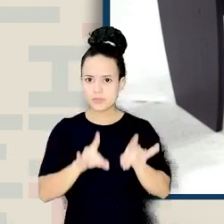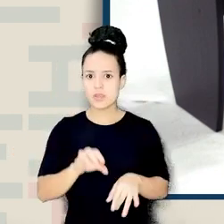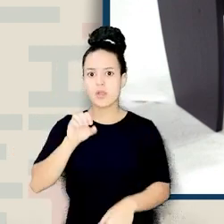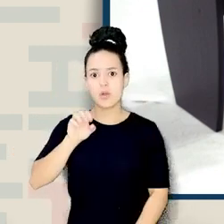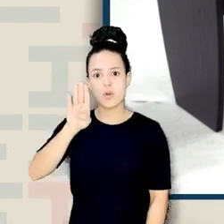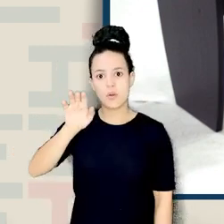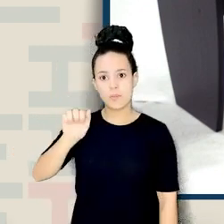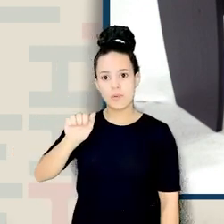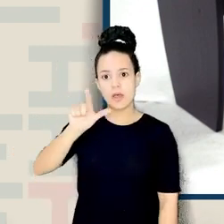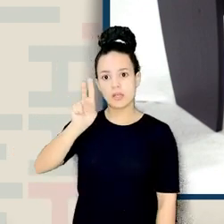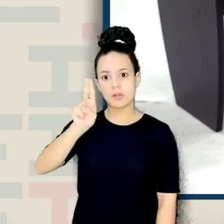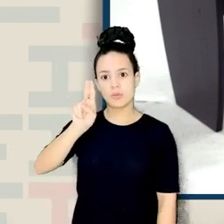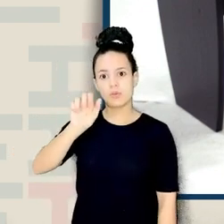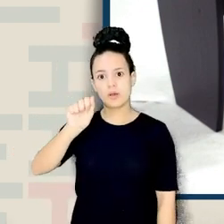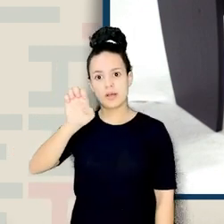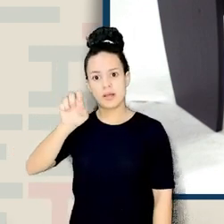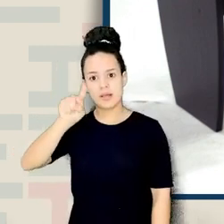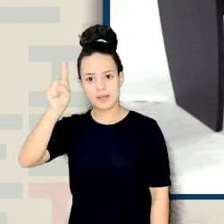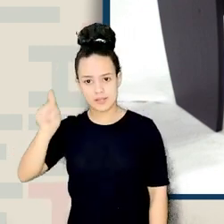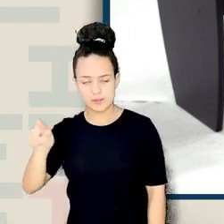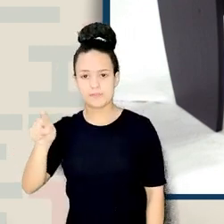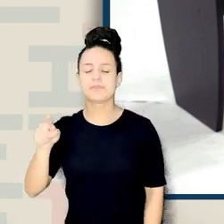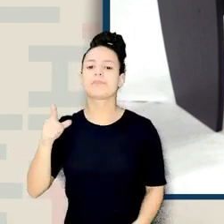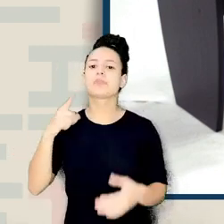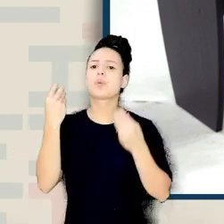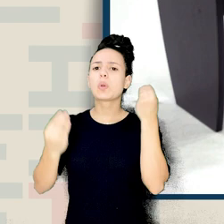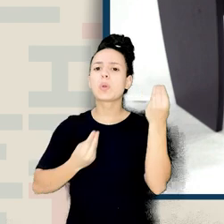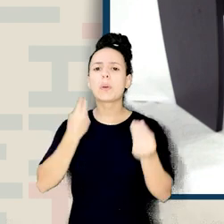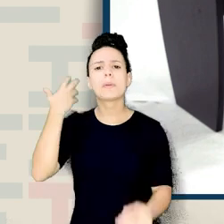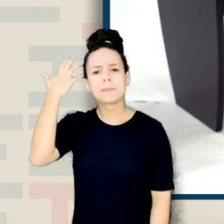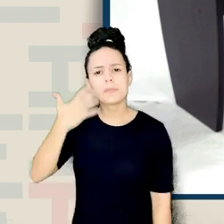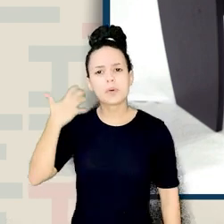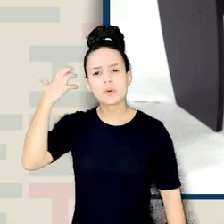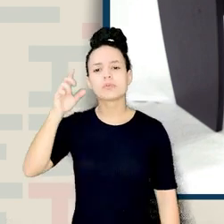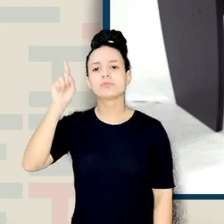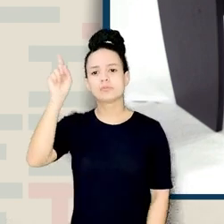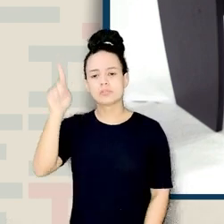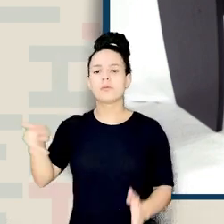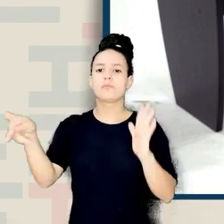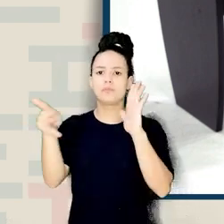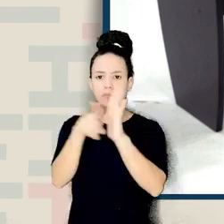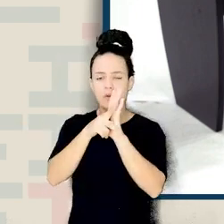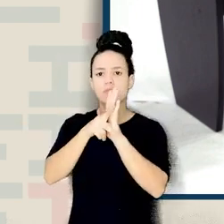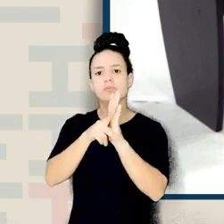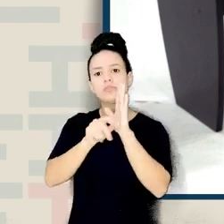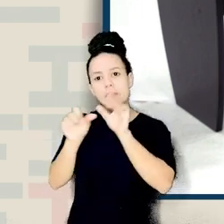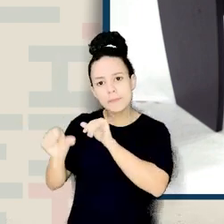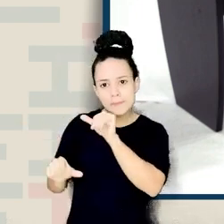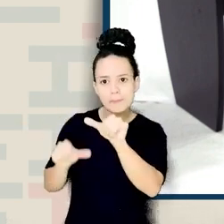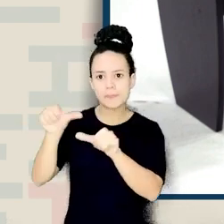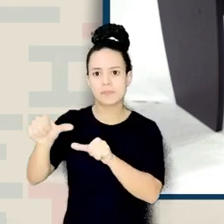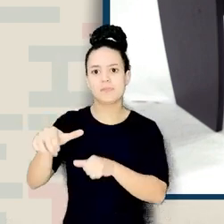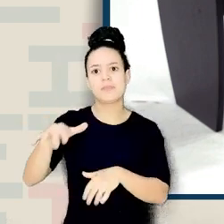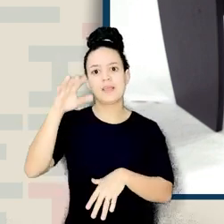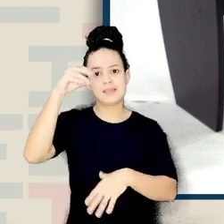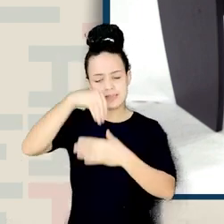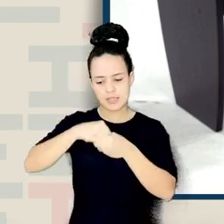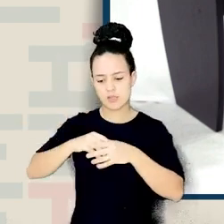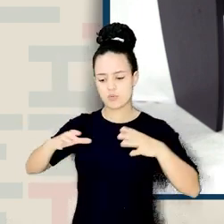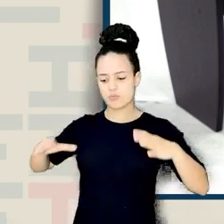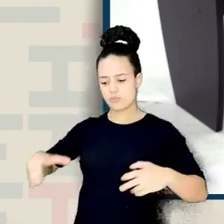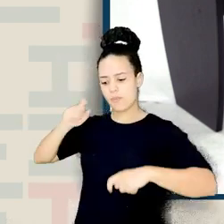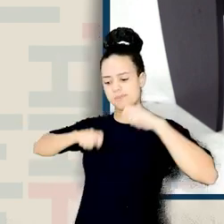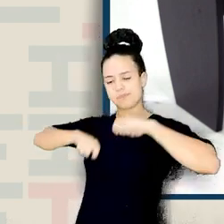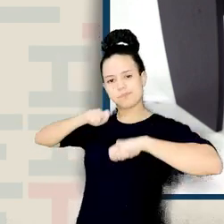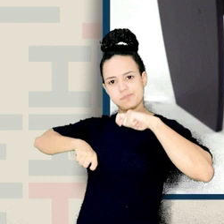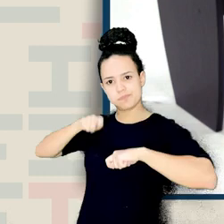Obaluayê, ou Molum, passa, então, a ser inspirado para essa transferência também nas alfaias. E aí,